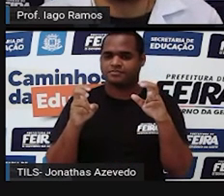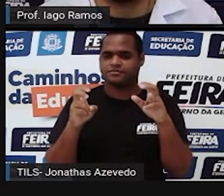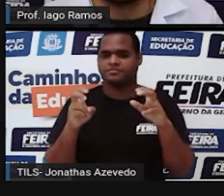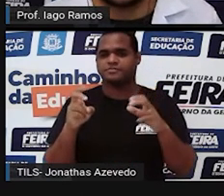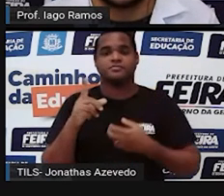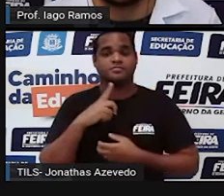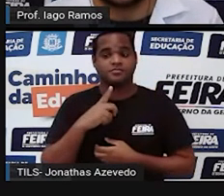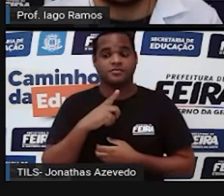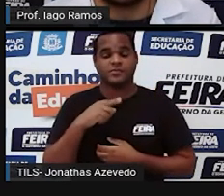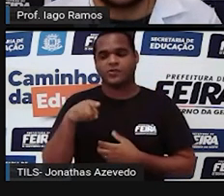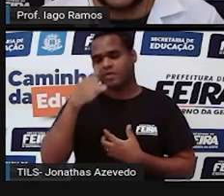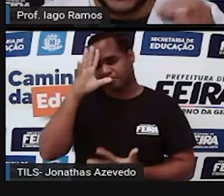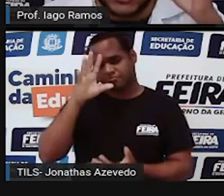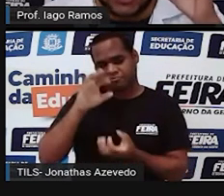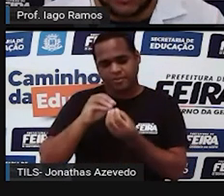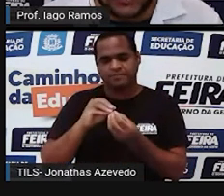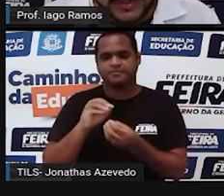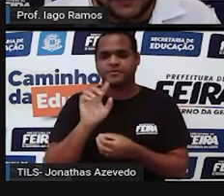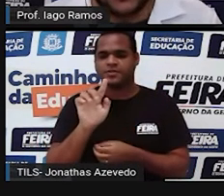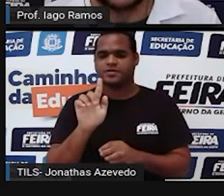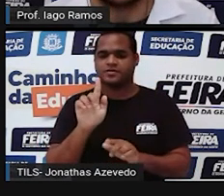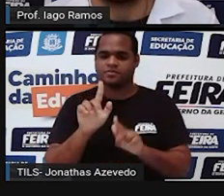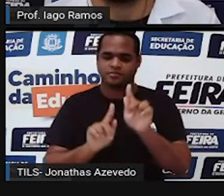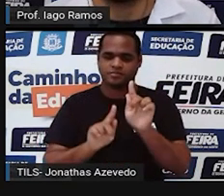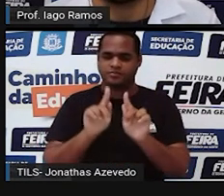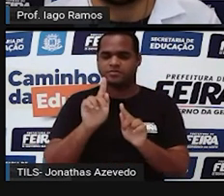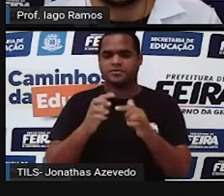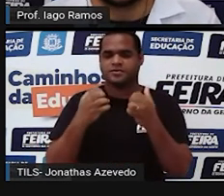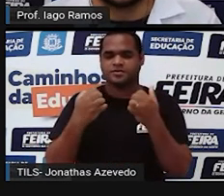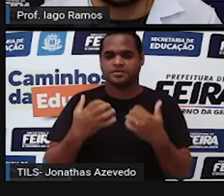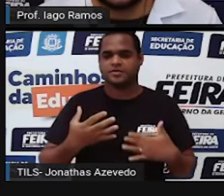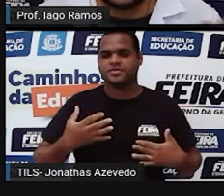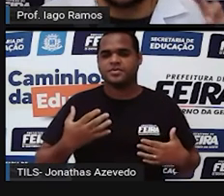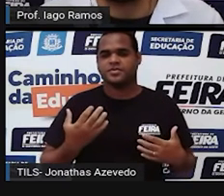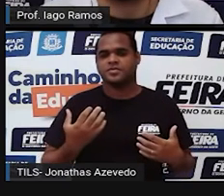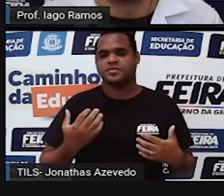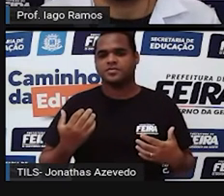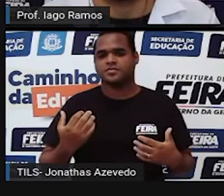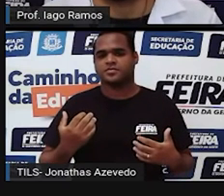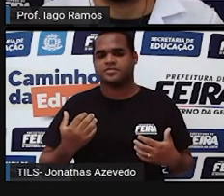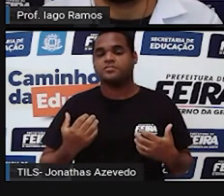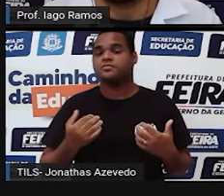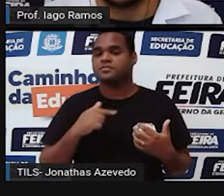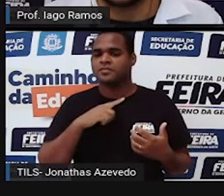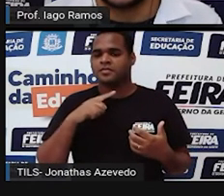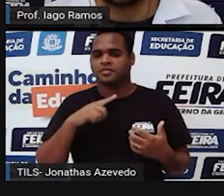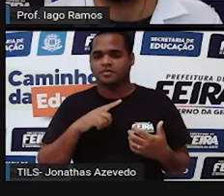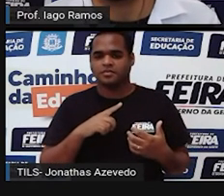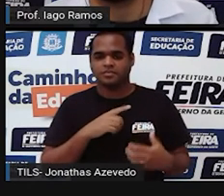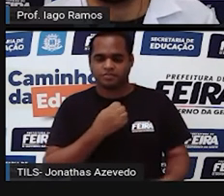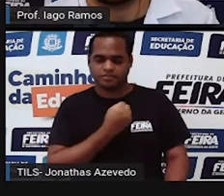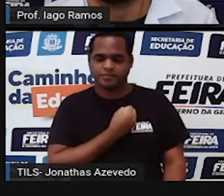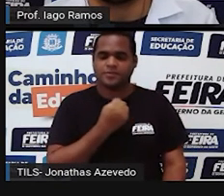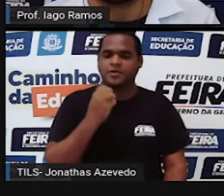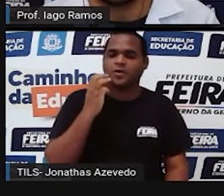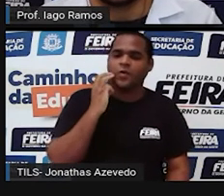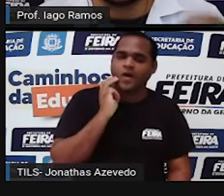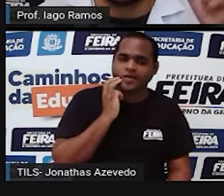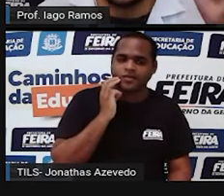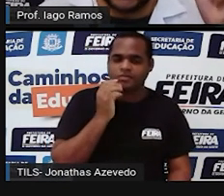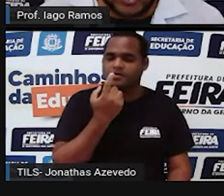nos ajudar a entender o gráfico. Então, quando a gente olha para o gráfico, né? A gente vê duas cores, uma cor rosa e uma